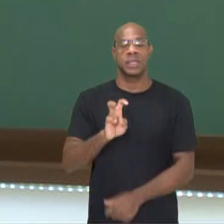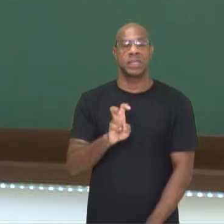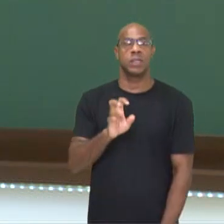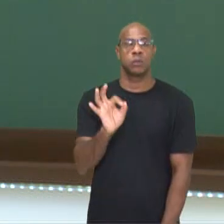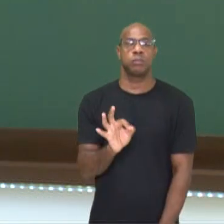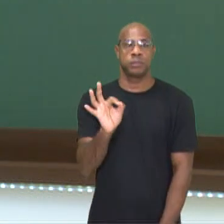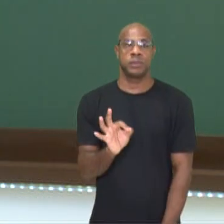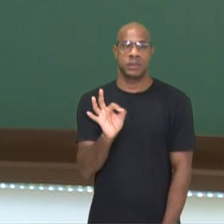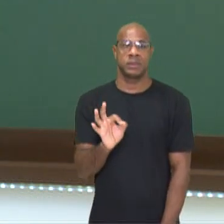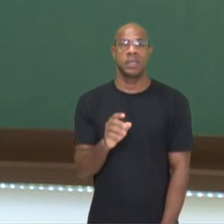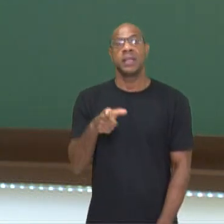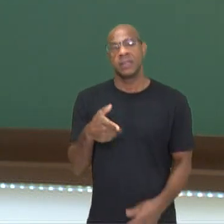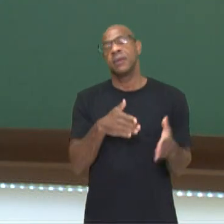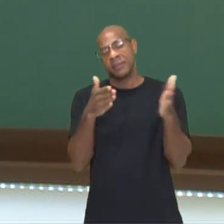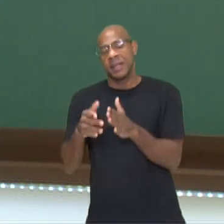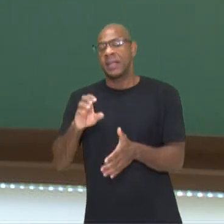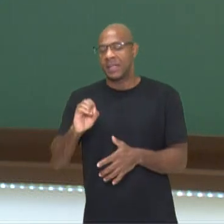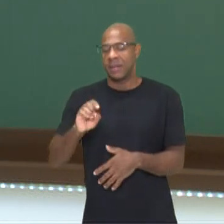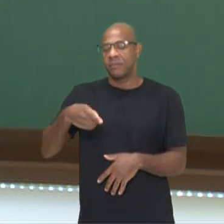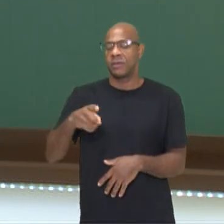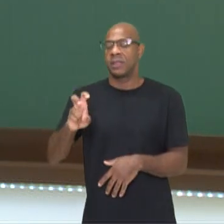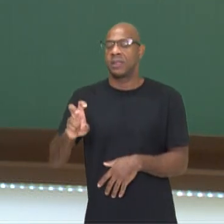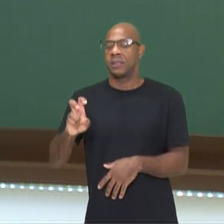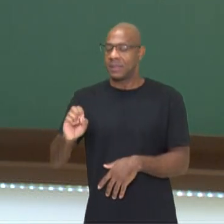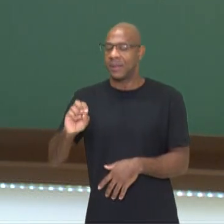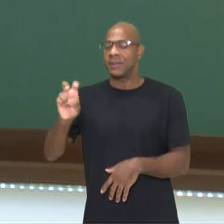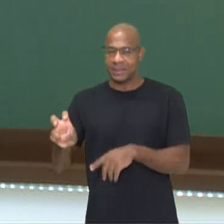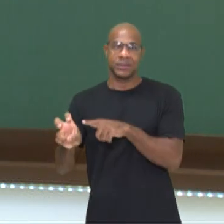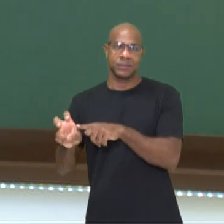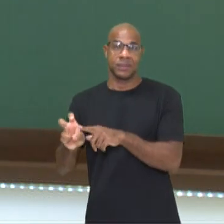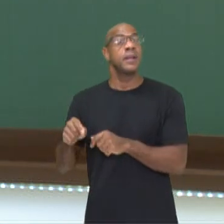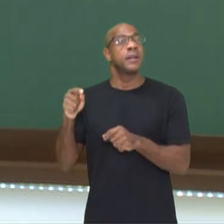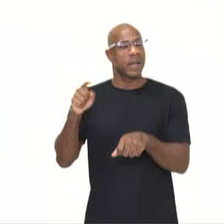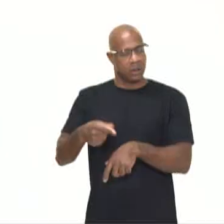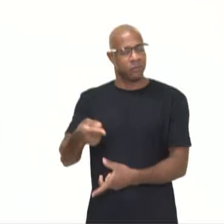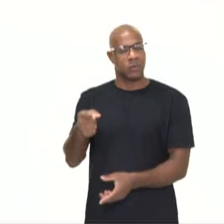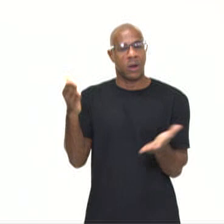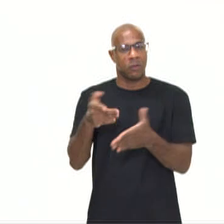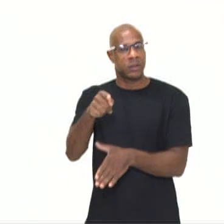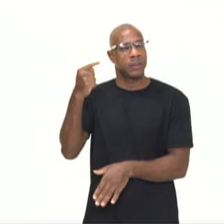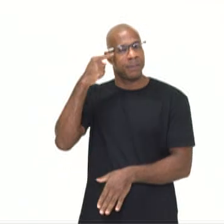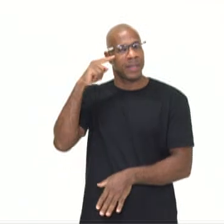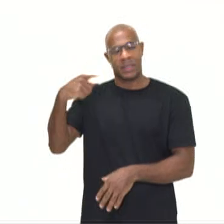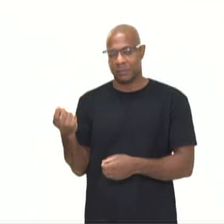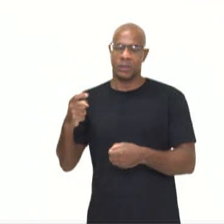vale 0,05, tá? Vou deixar vocês pensando aí e já volto.